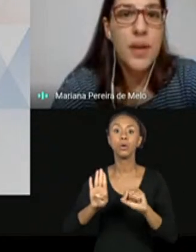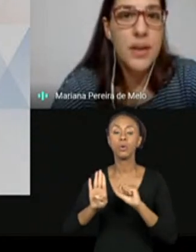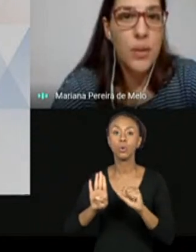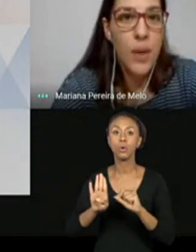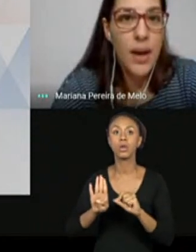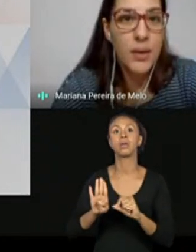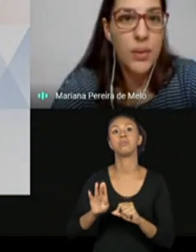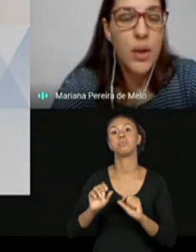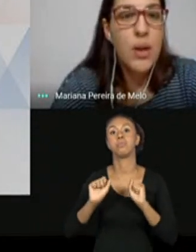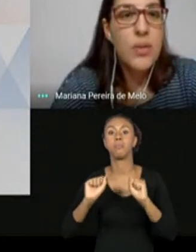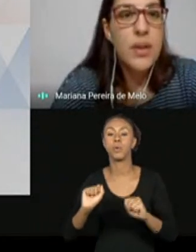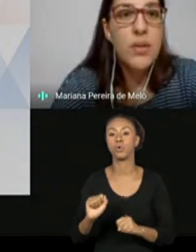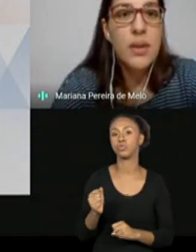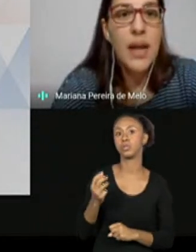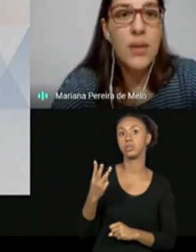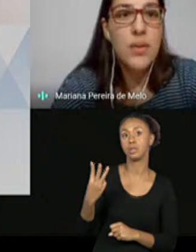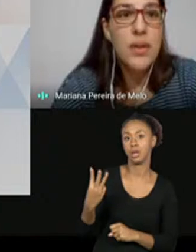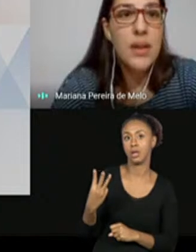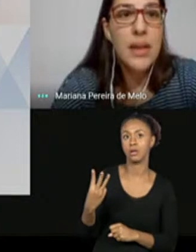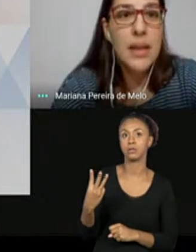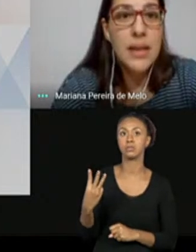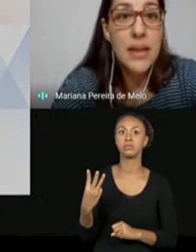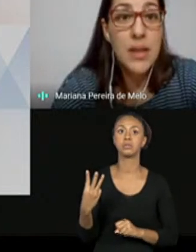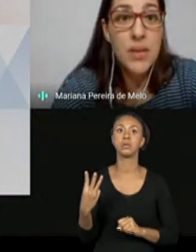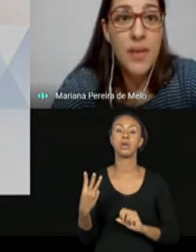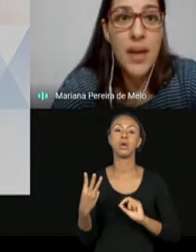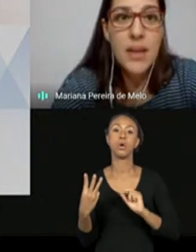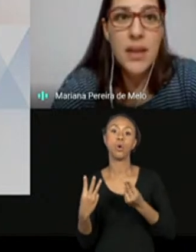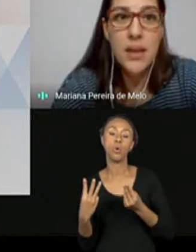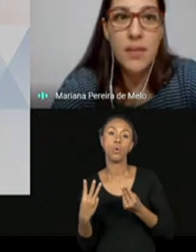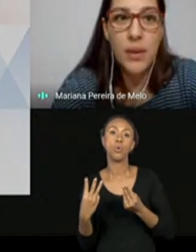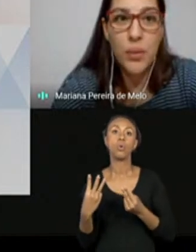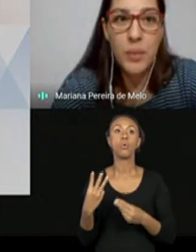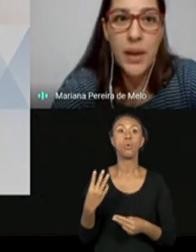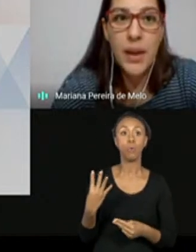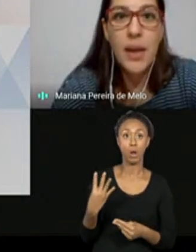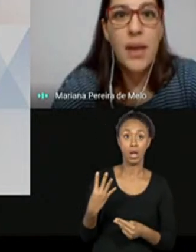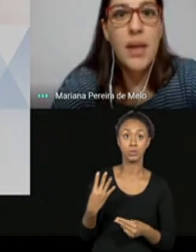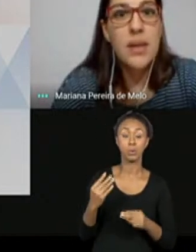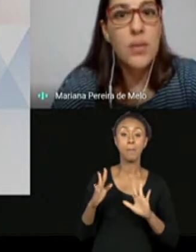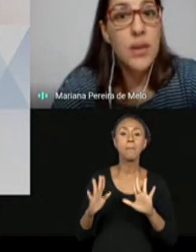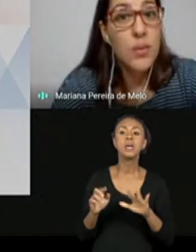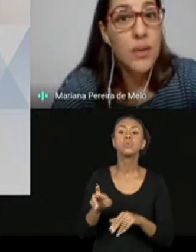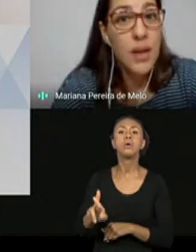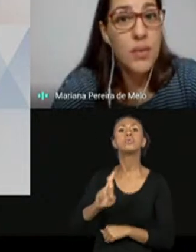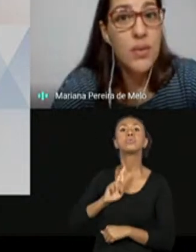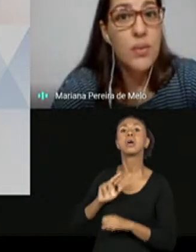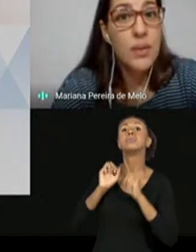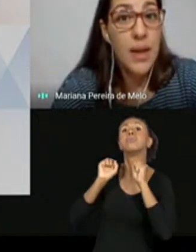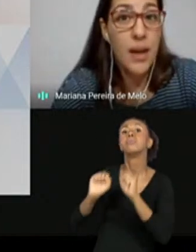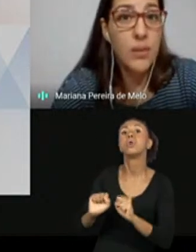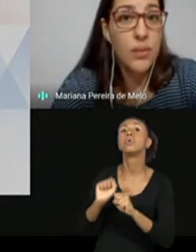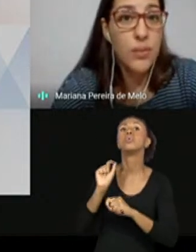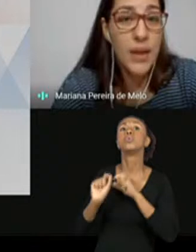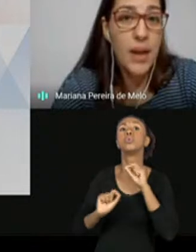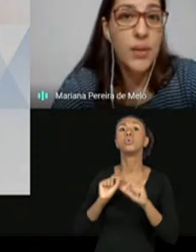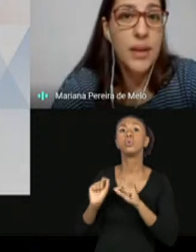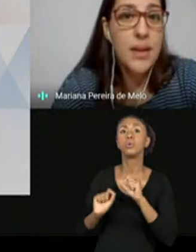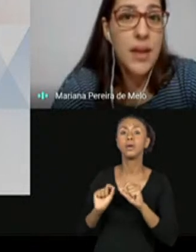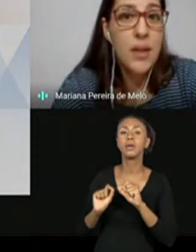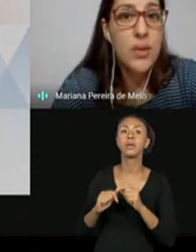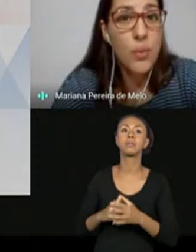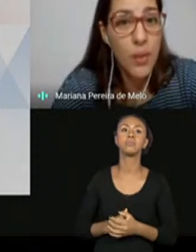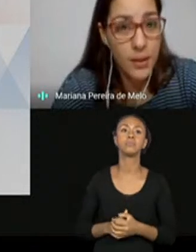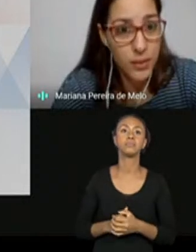ou face 4, os resultados que satisfazem esse evento B são os resultados do dado,